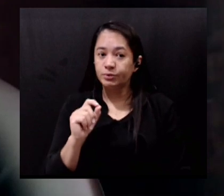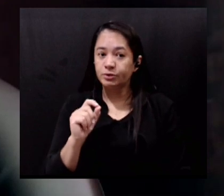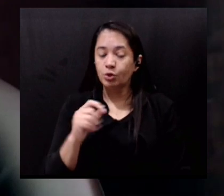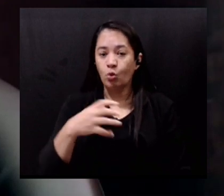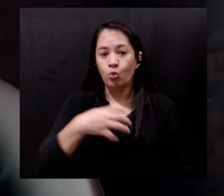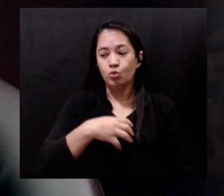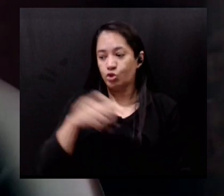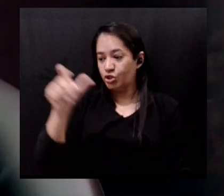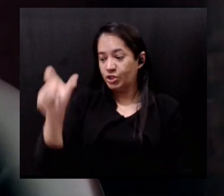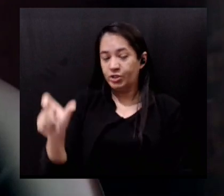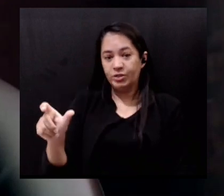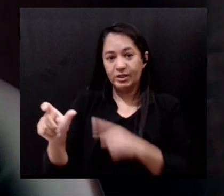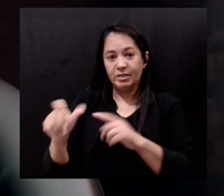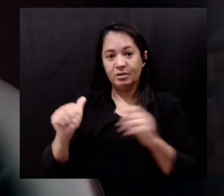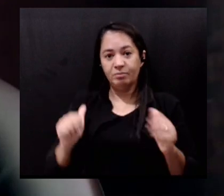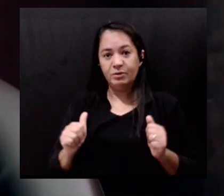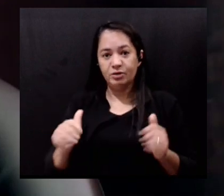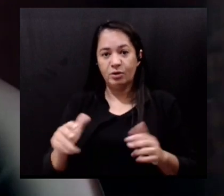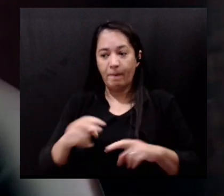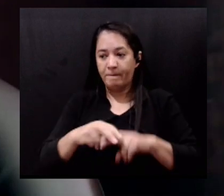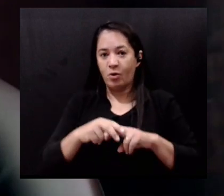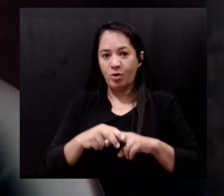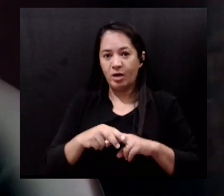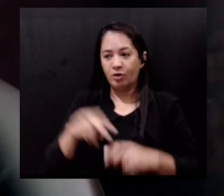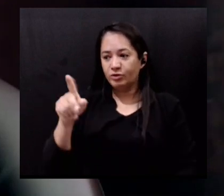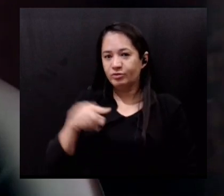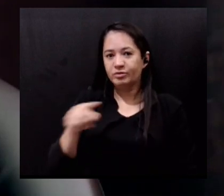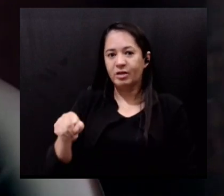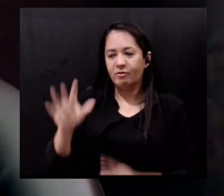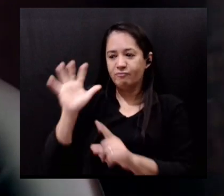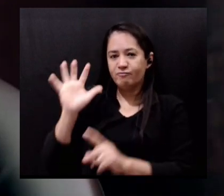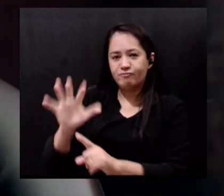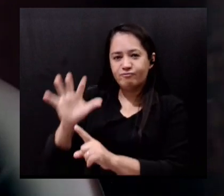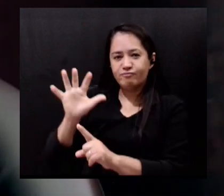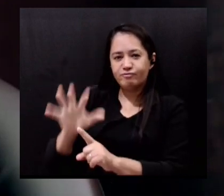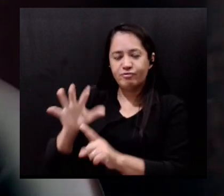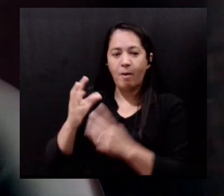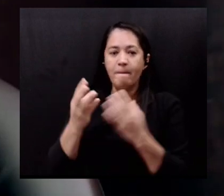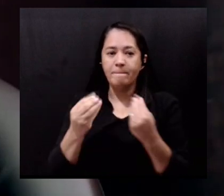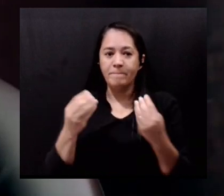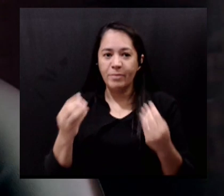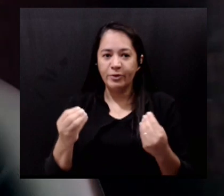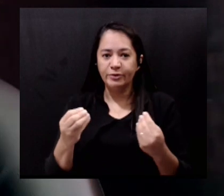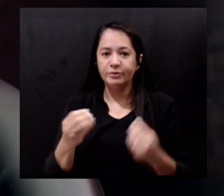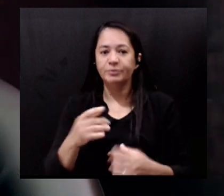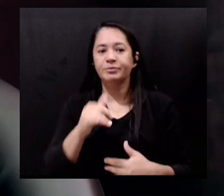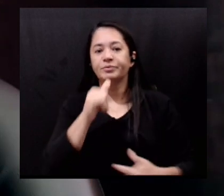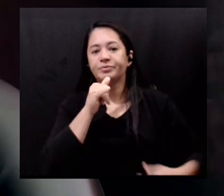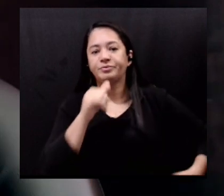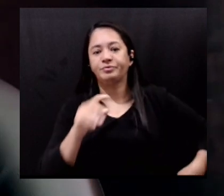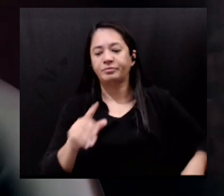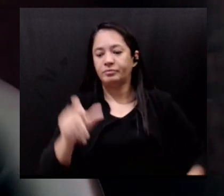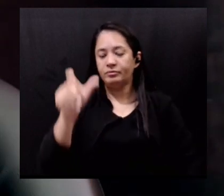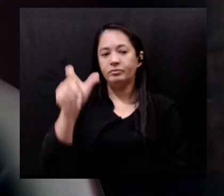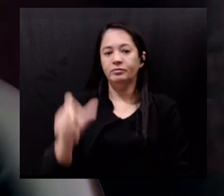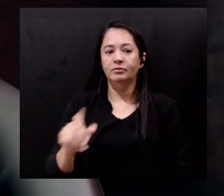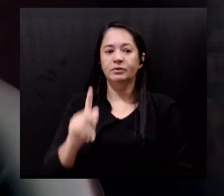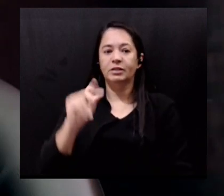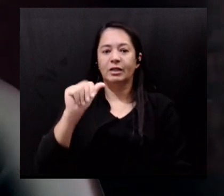à crítica vai influenciar muito. A Carol Conká, Uhum, ela é um